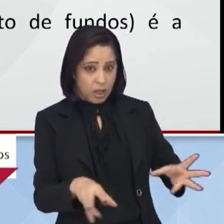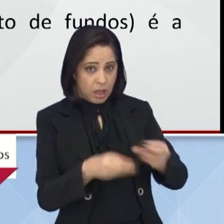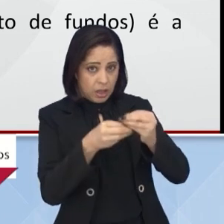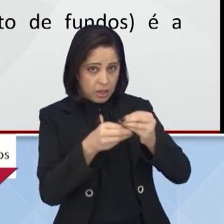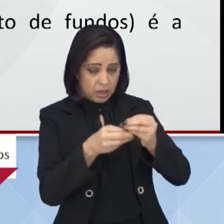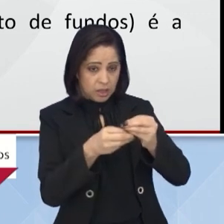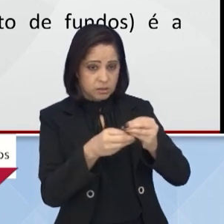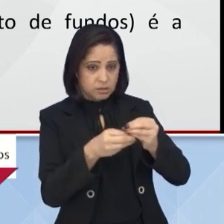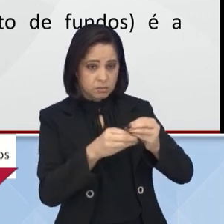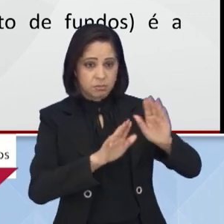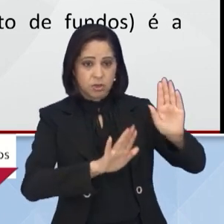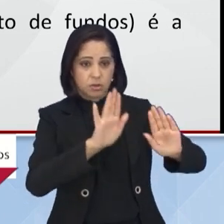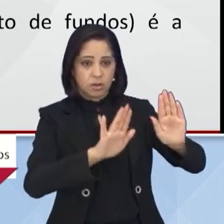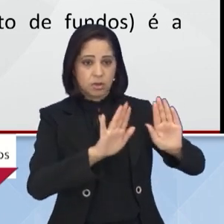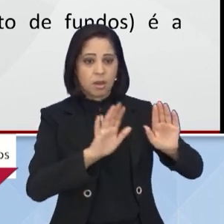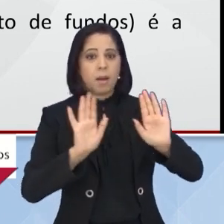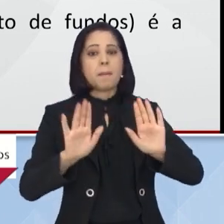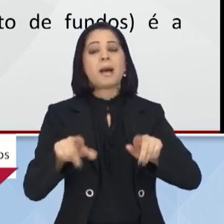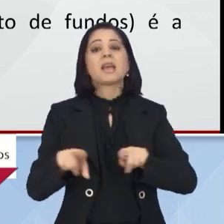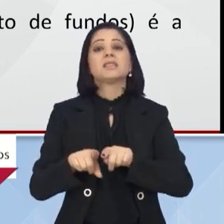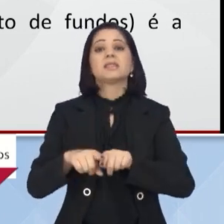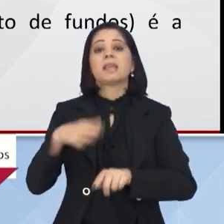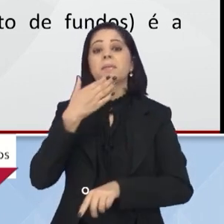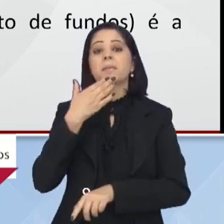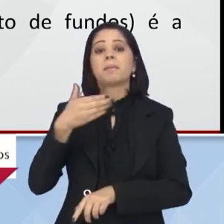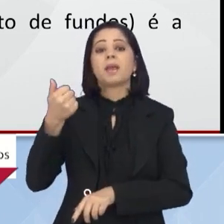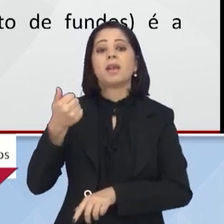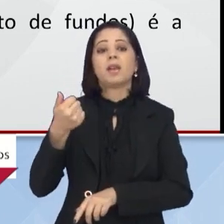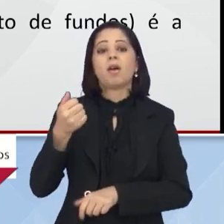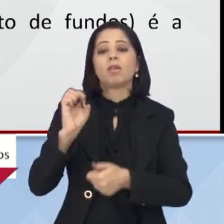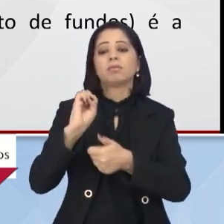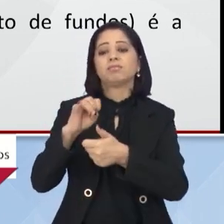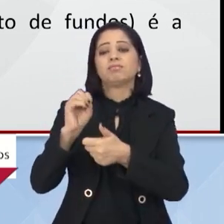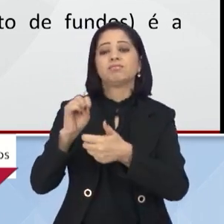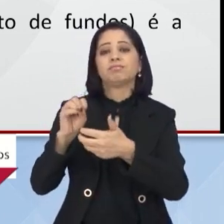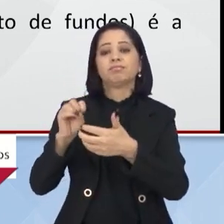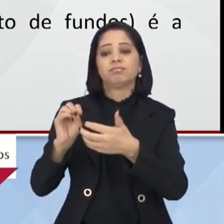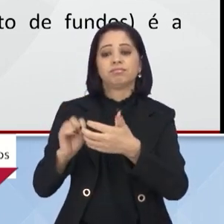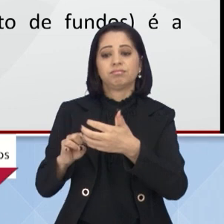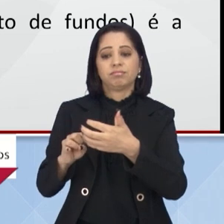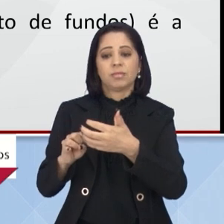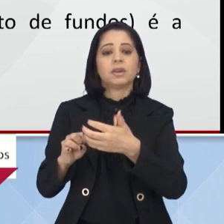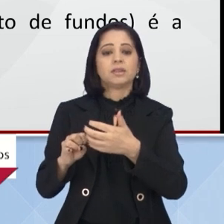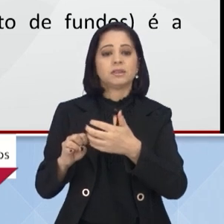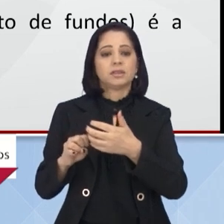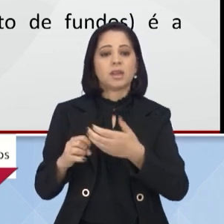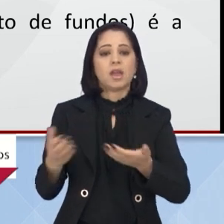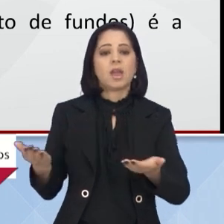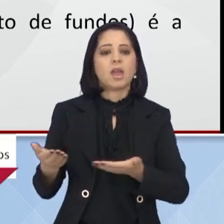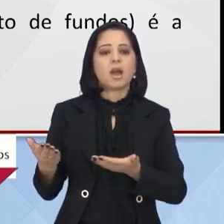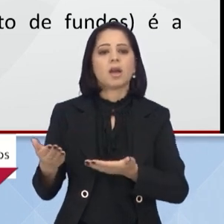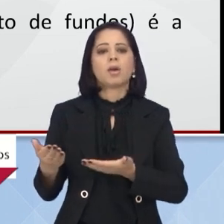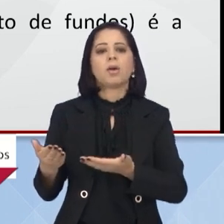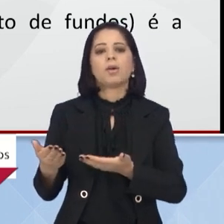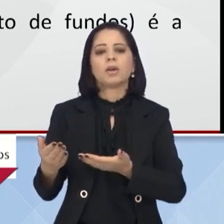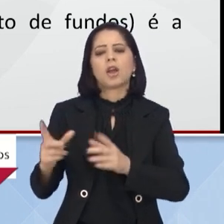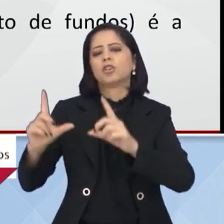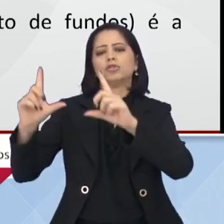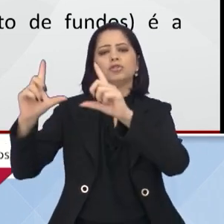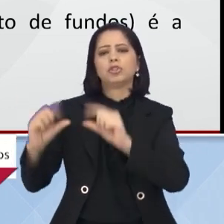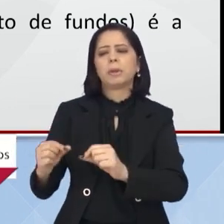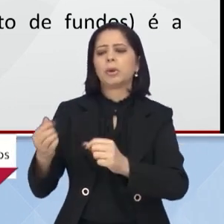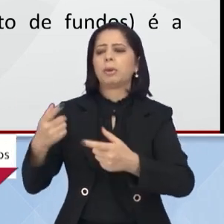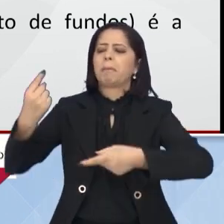dispensa de licitação ela melhorou o enquadramento Então as hipóteses hoje são muito mais enquadráveis e vão gerar muito menos eh eh